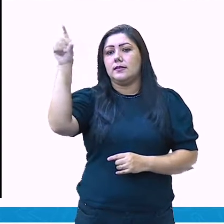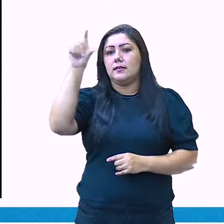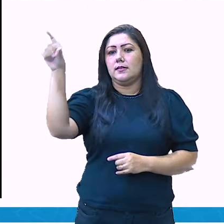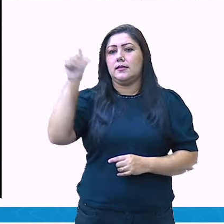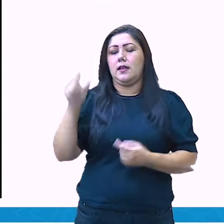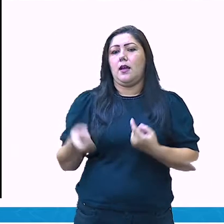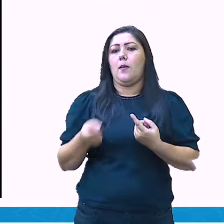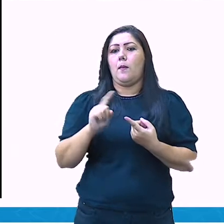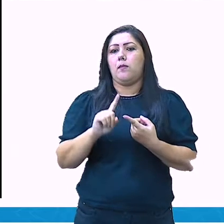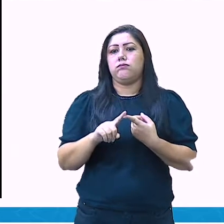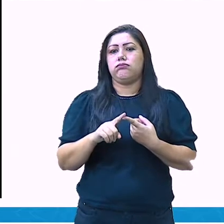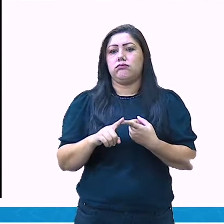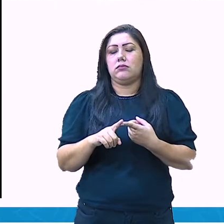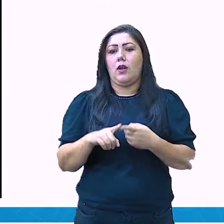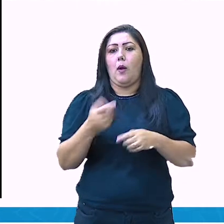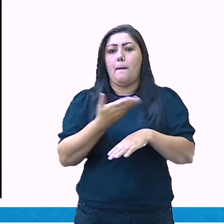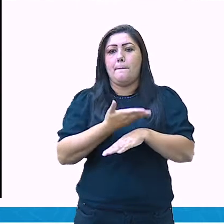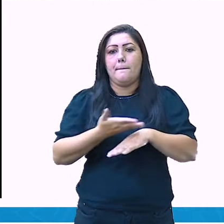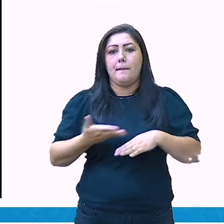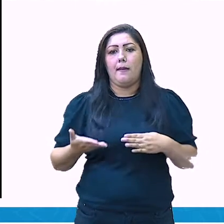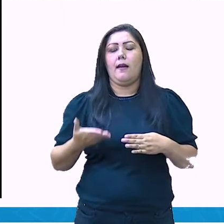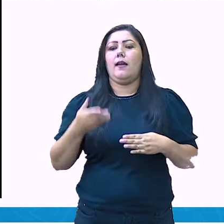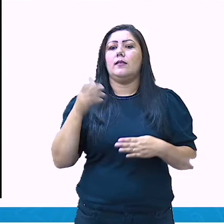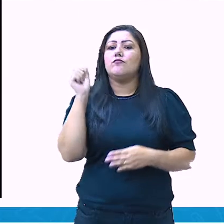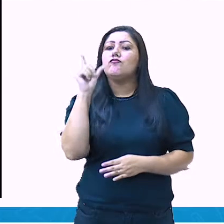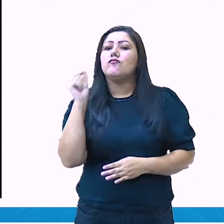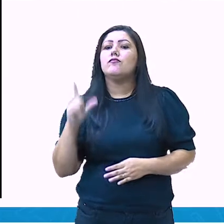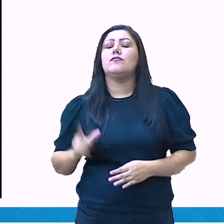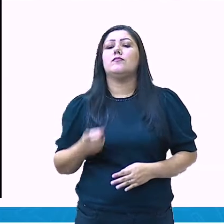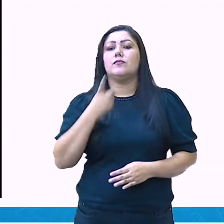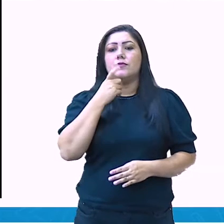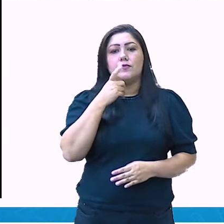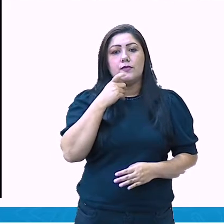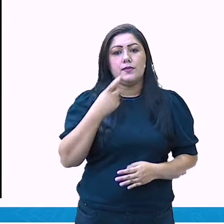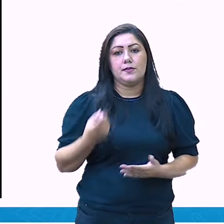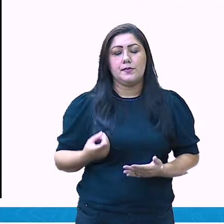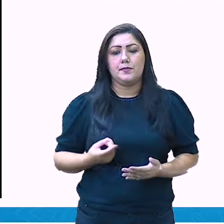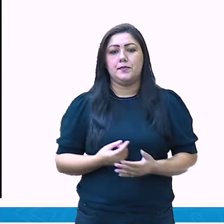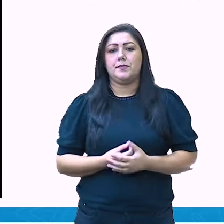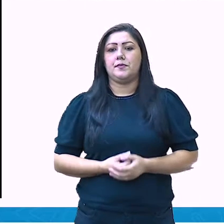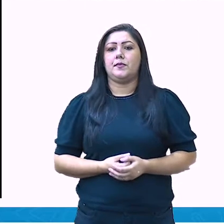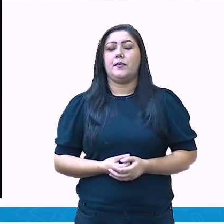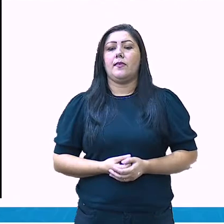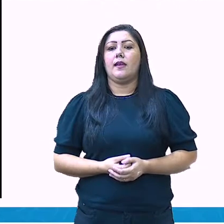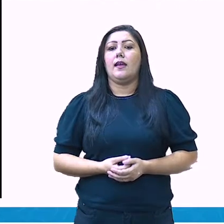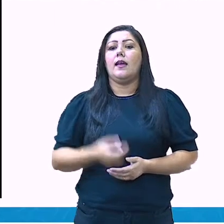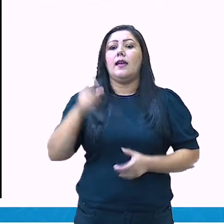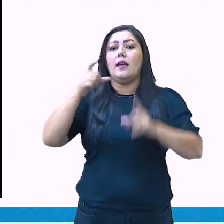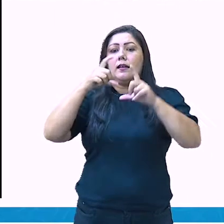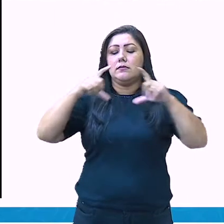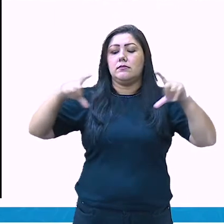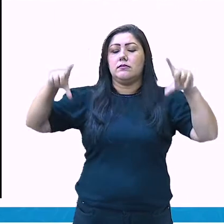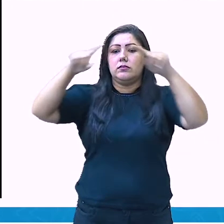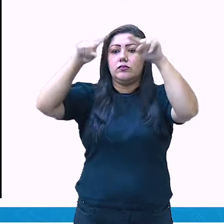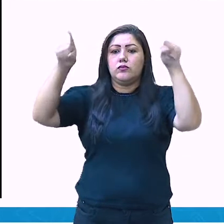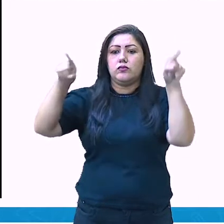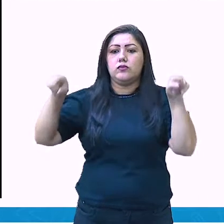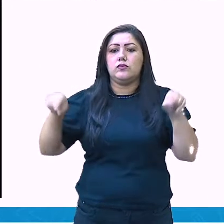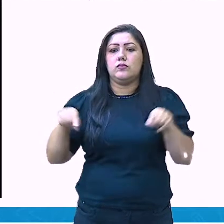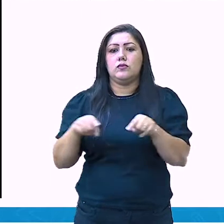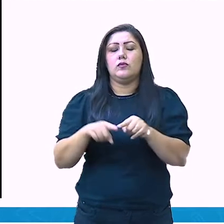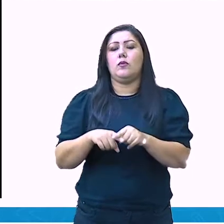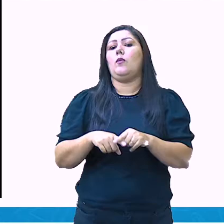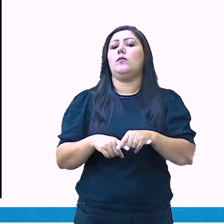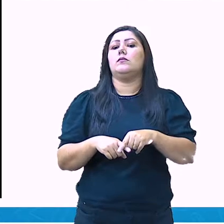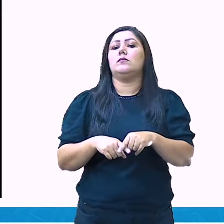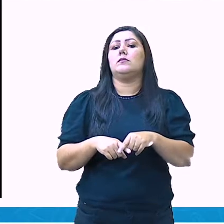branco, azul e vermelho. E aqui a geografia da Rússia e o seu